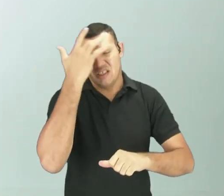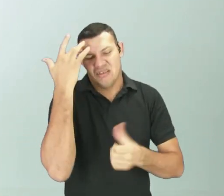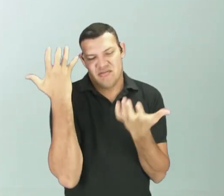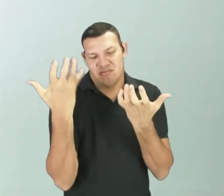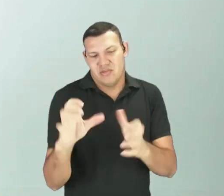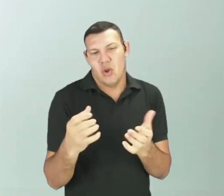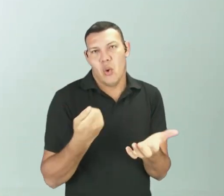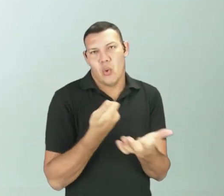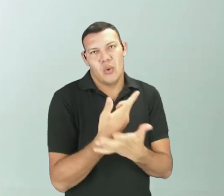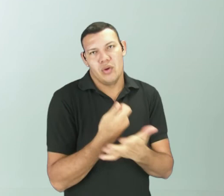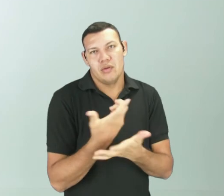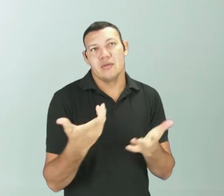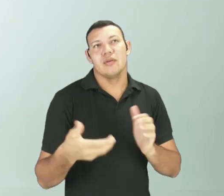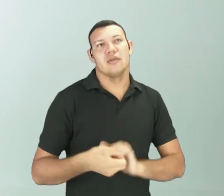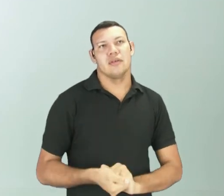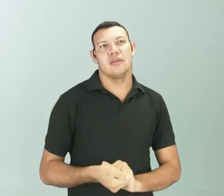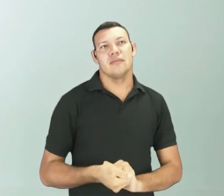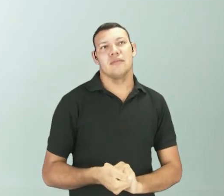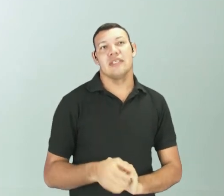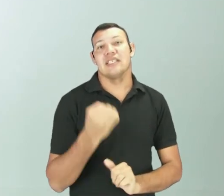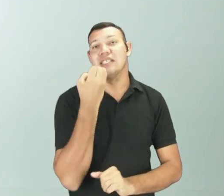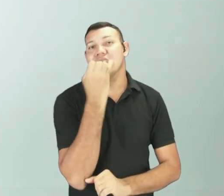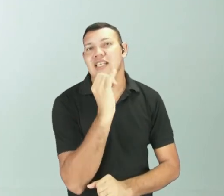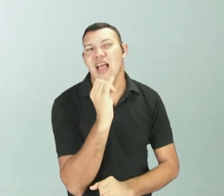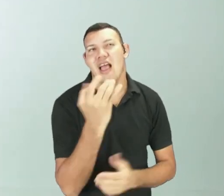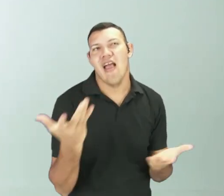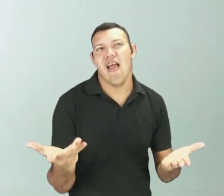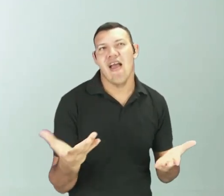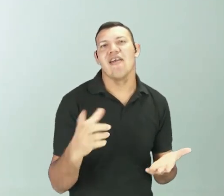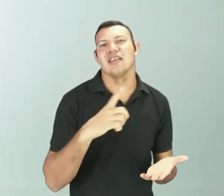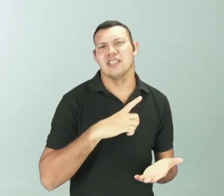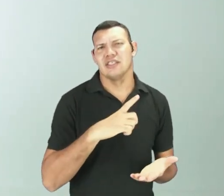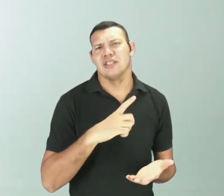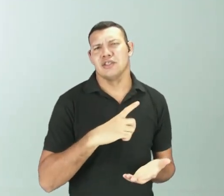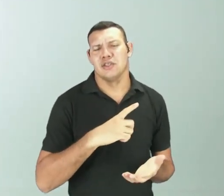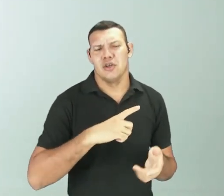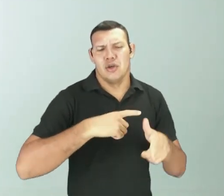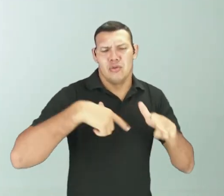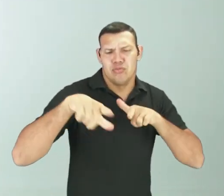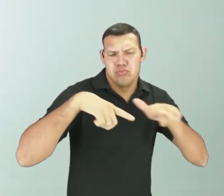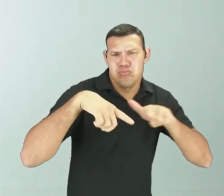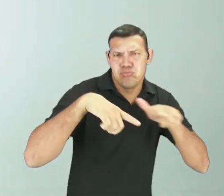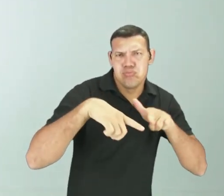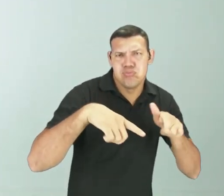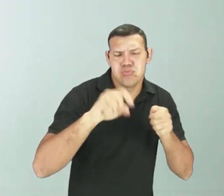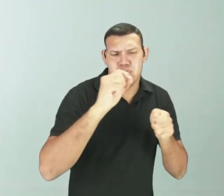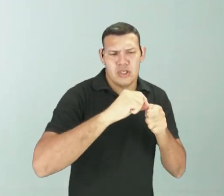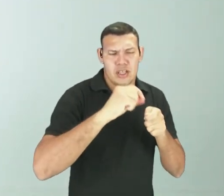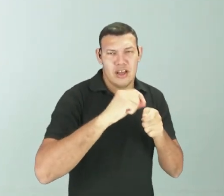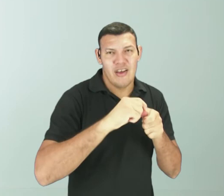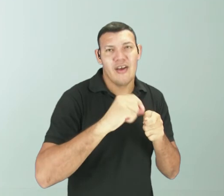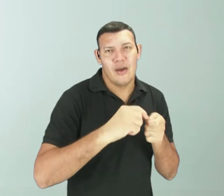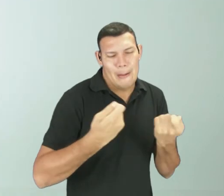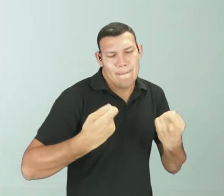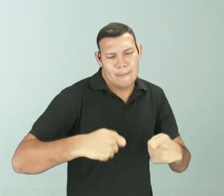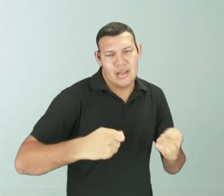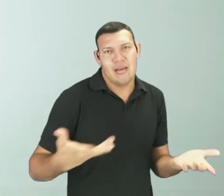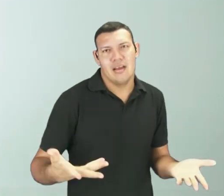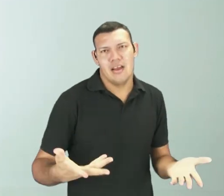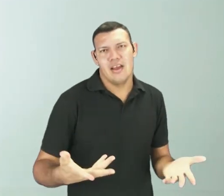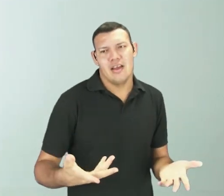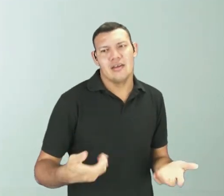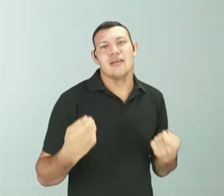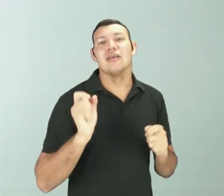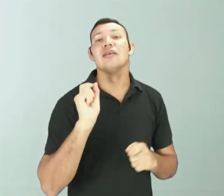demanda de mão de obra. Se eu tenho muita tarefa para fazer, será que eu vou precisar de menos pessoas ou de